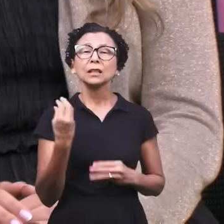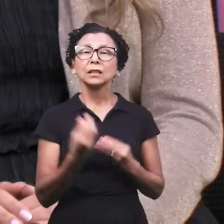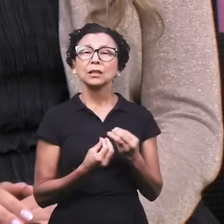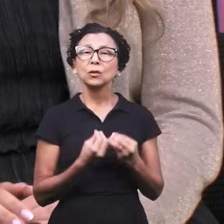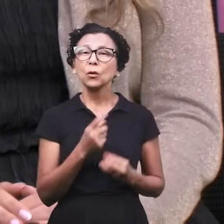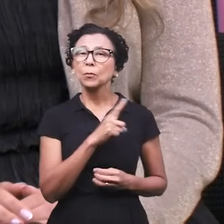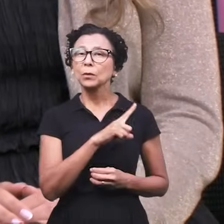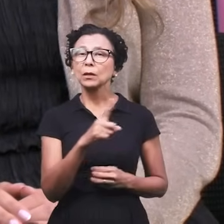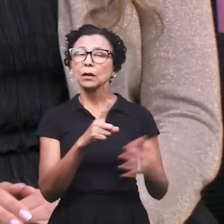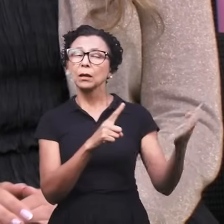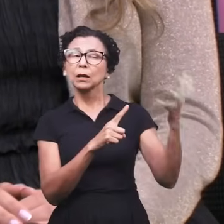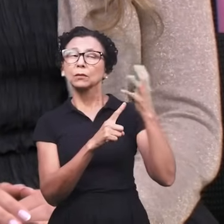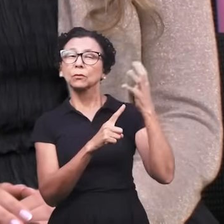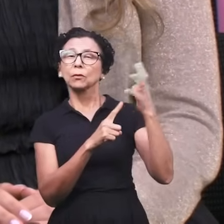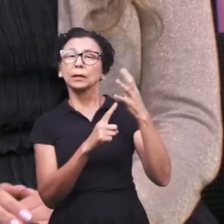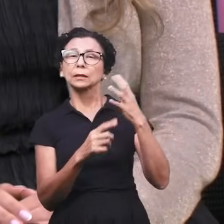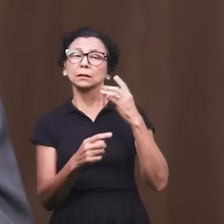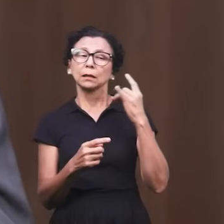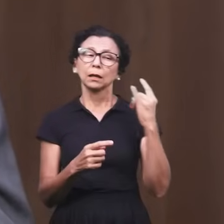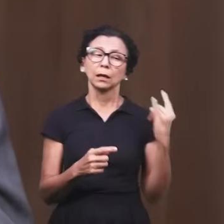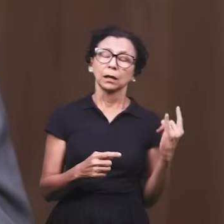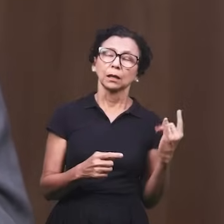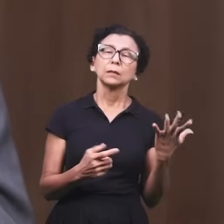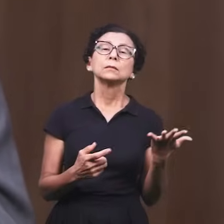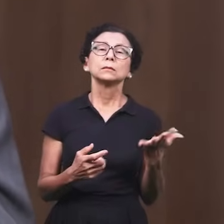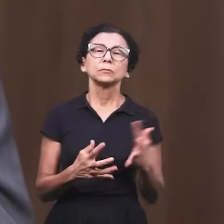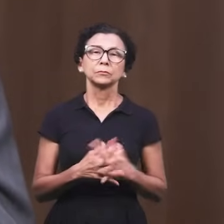agradável vontade de Deus, que é incorruptível?